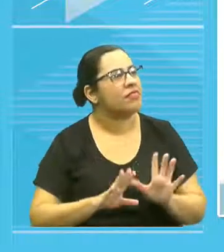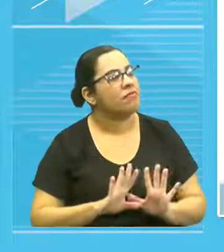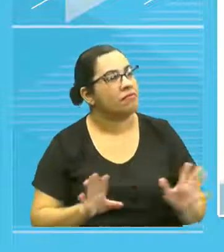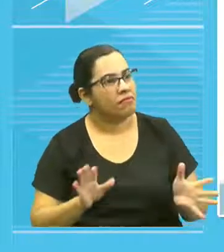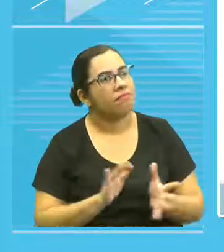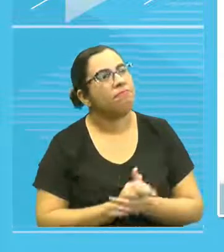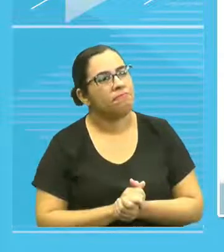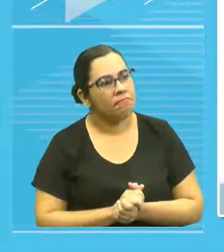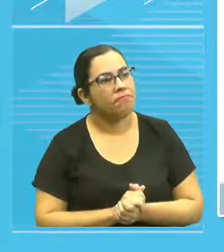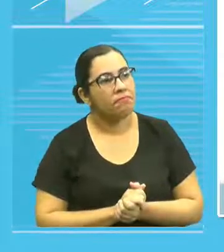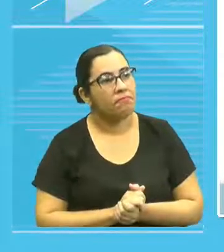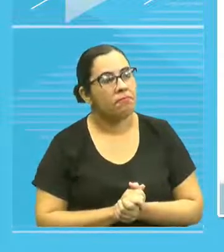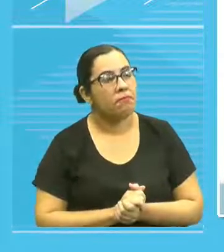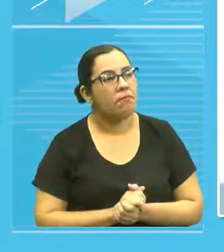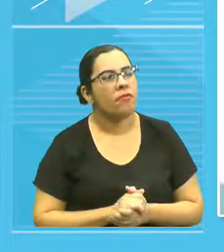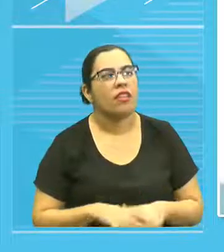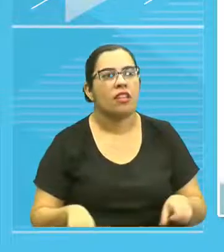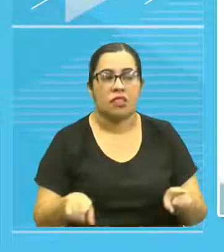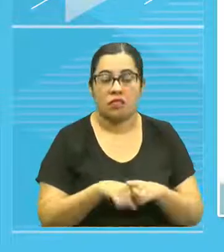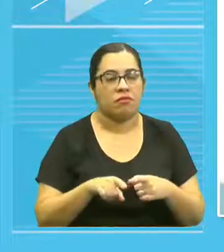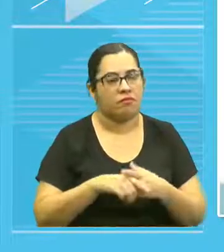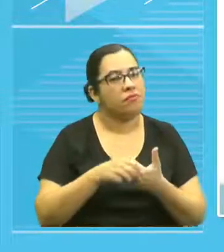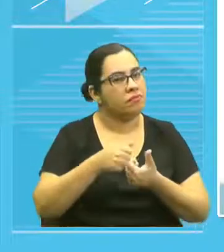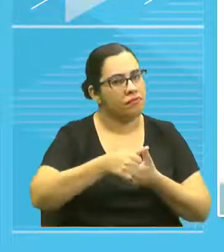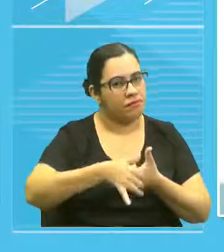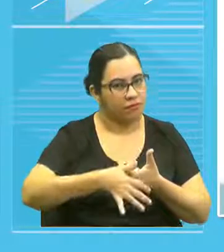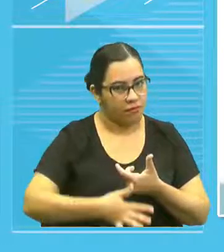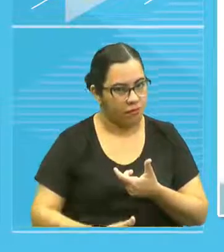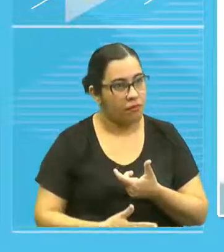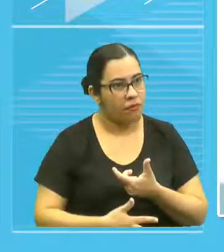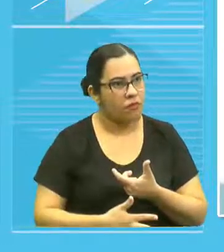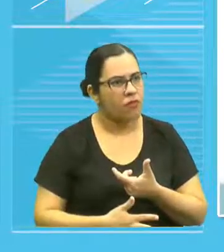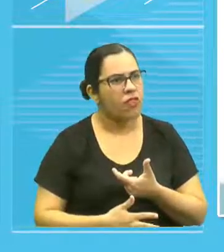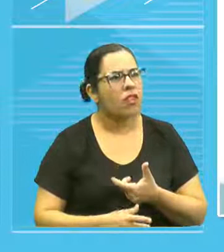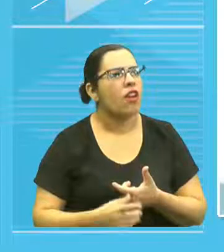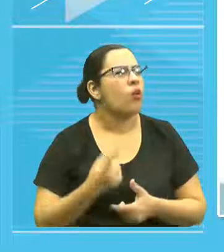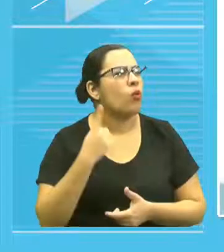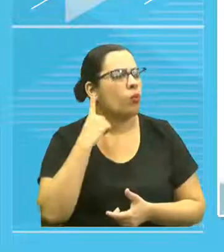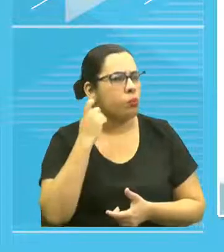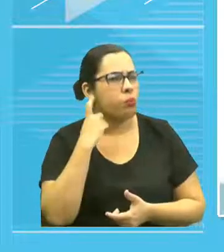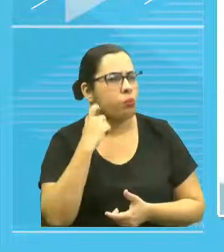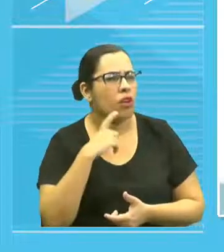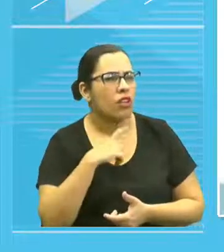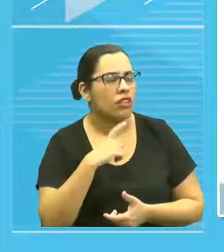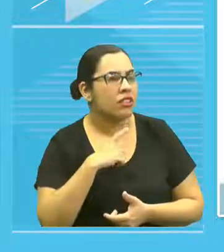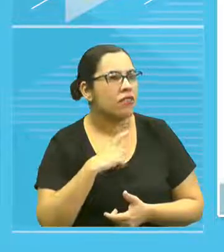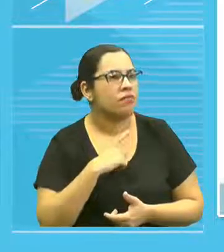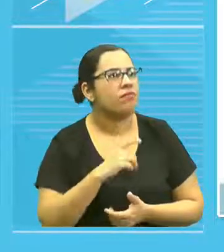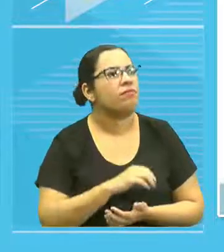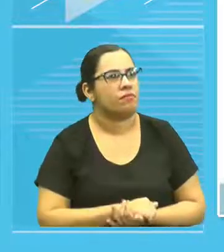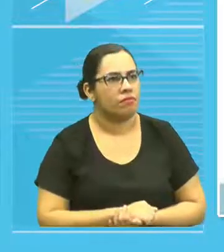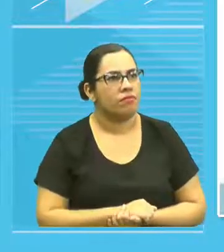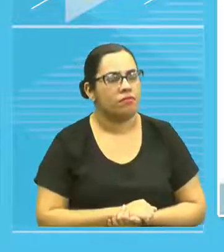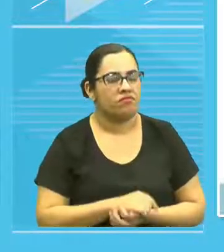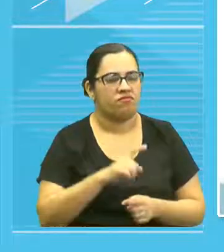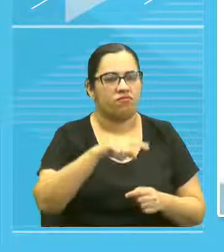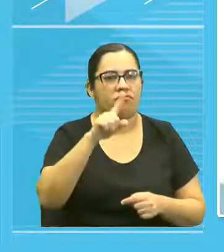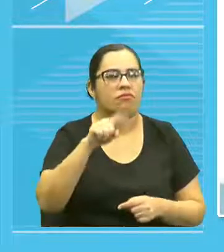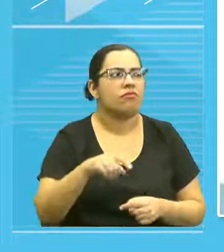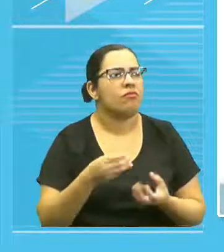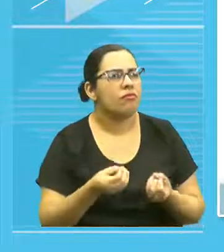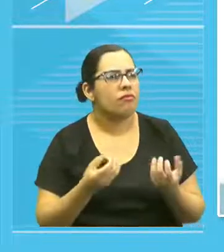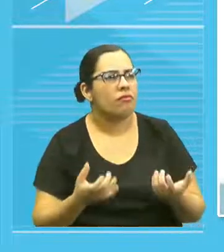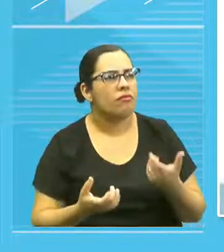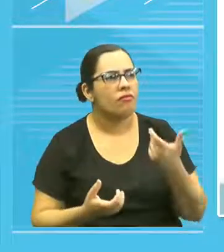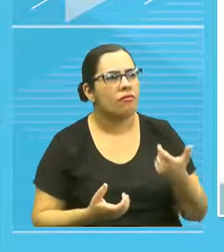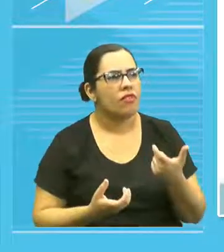e veja é uma figura também imagem ela é fônica considere aqui o chapeuzinho quem prega